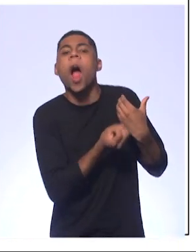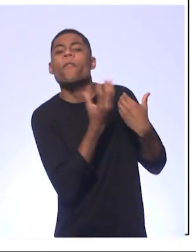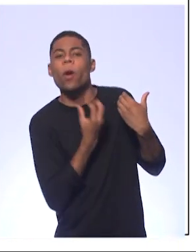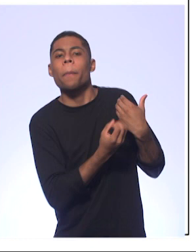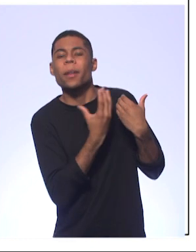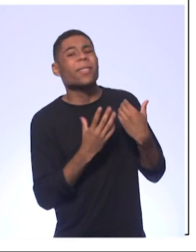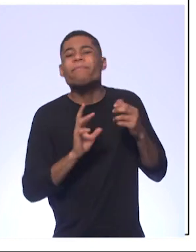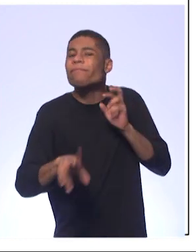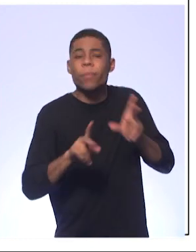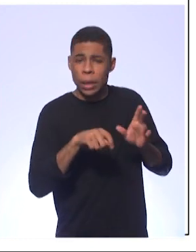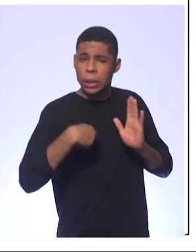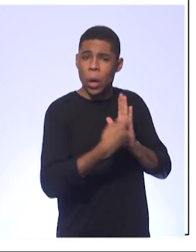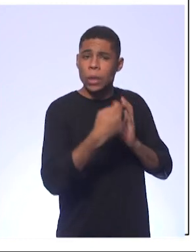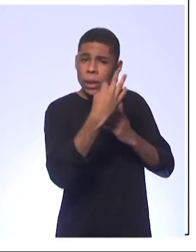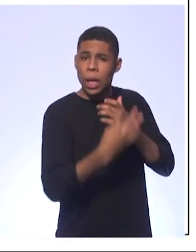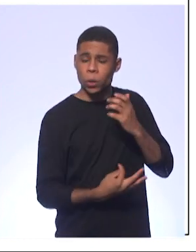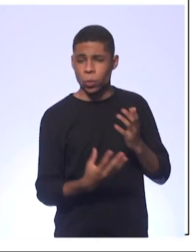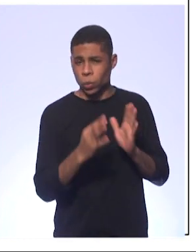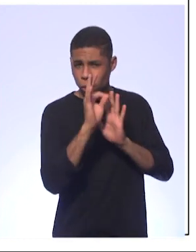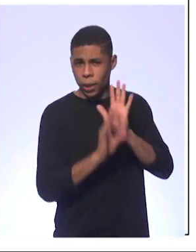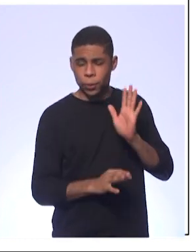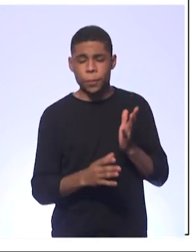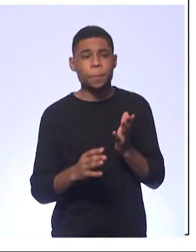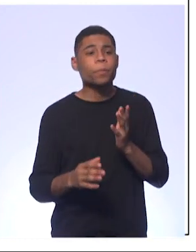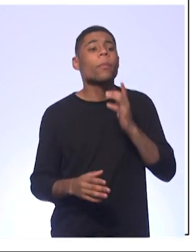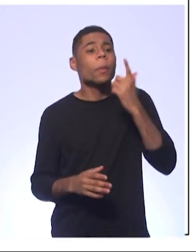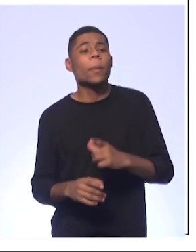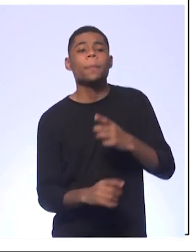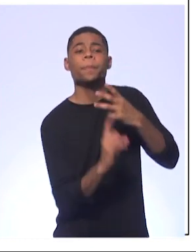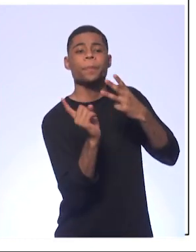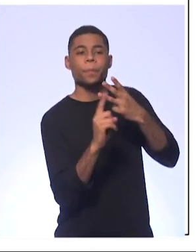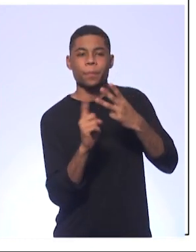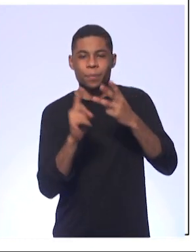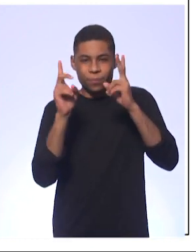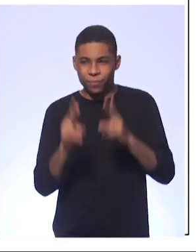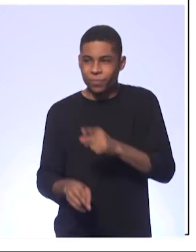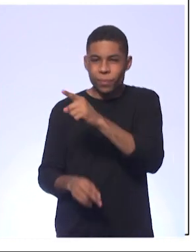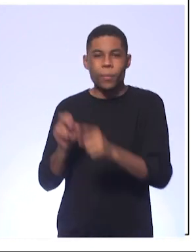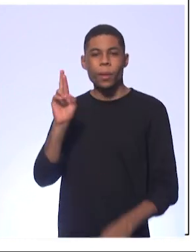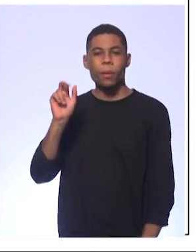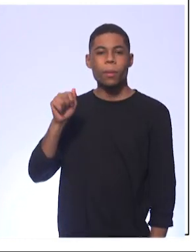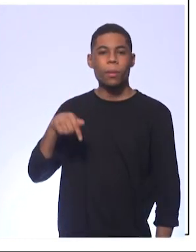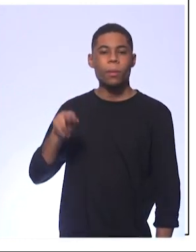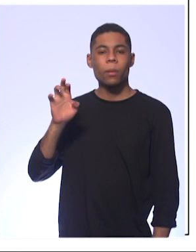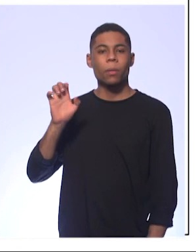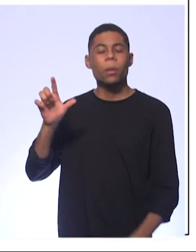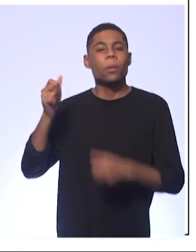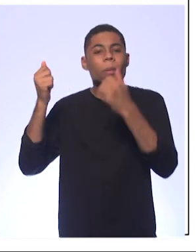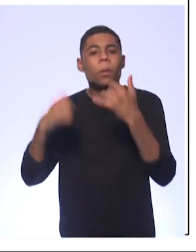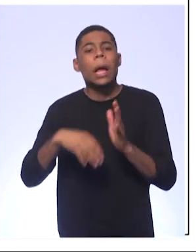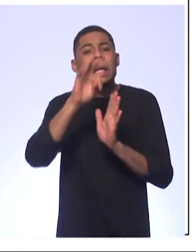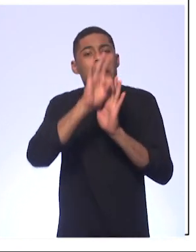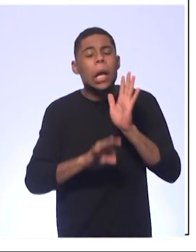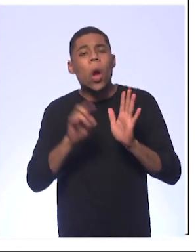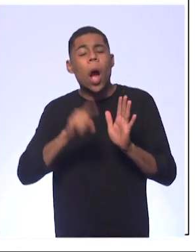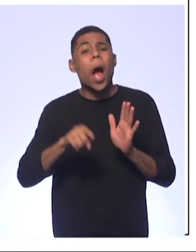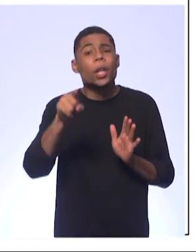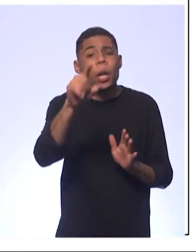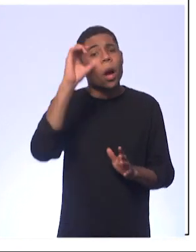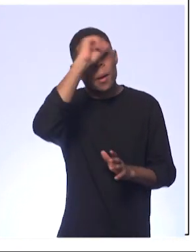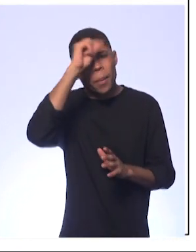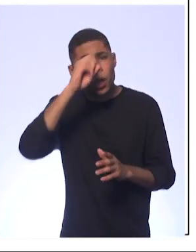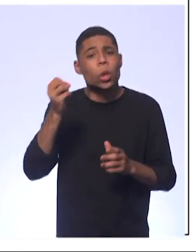tipo, a professora Raquel colocou, que é o texto que a gente precisa para aprender outras coisas. Quando ela